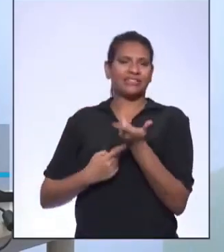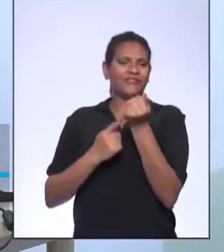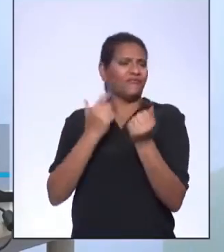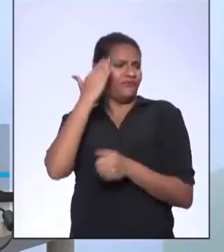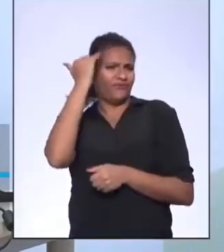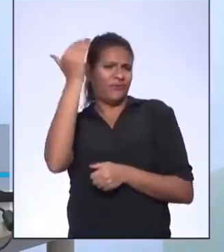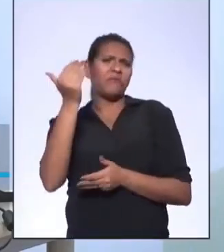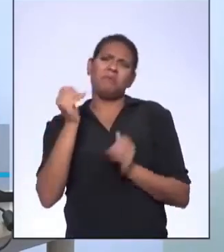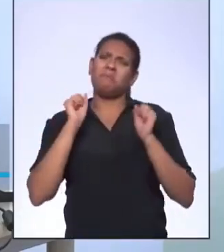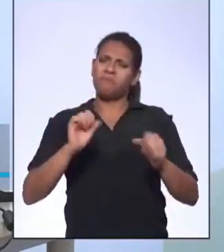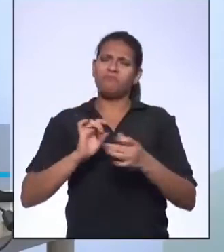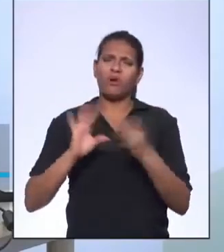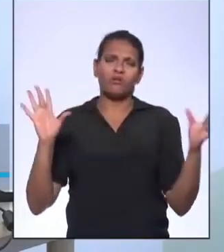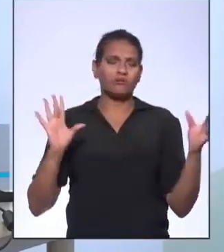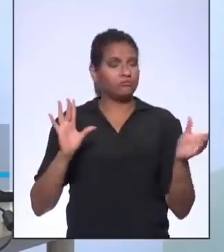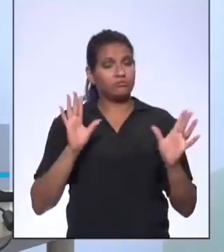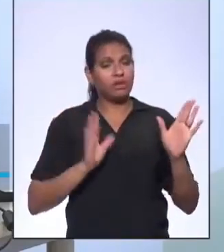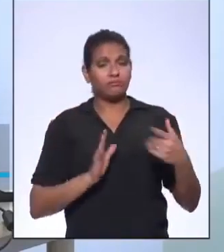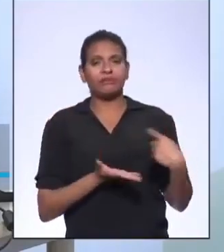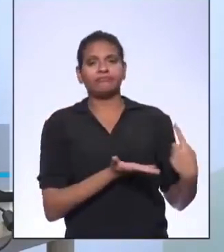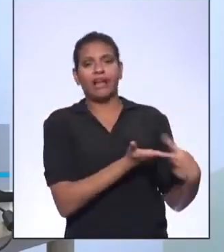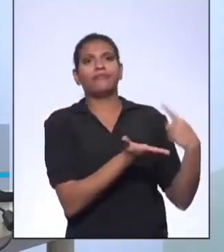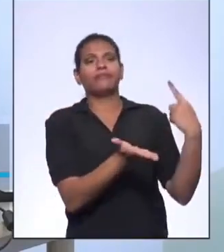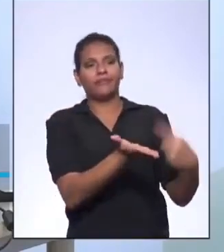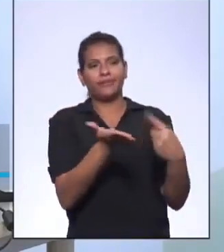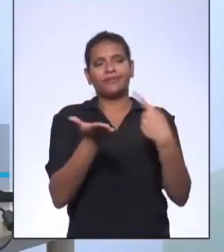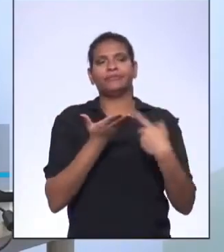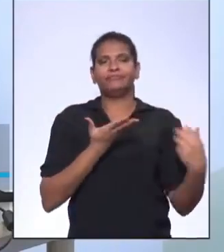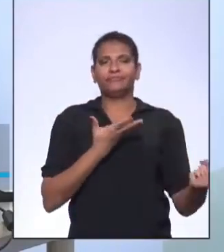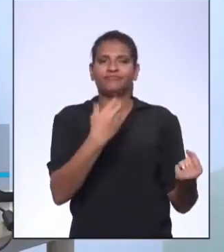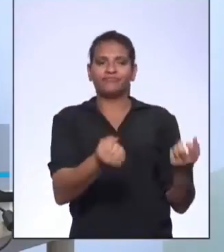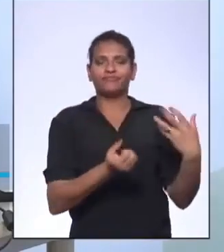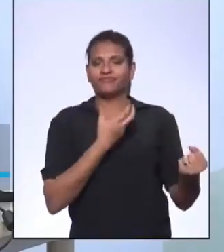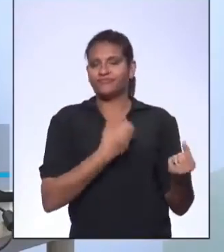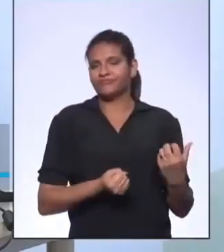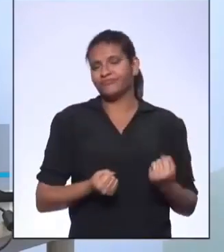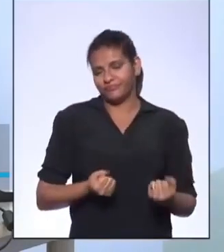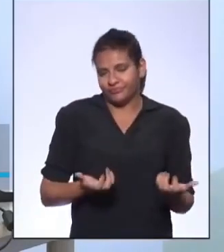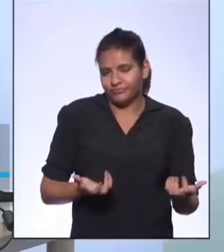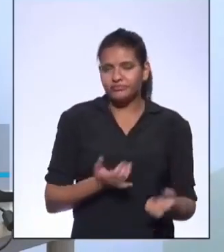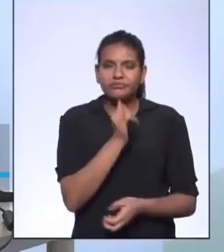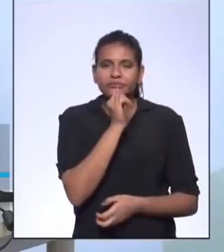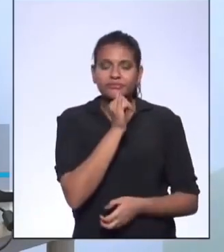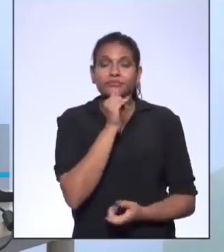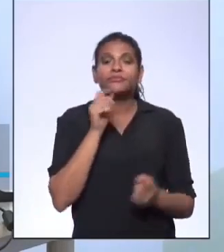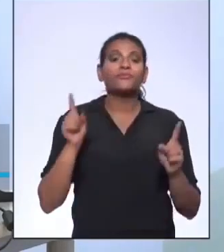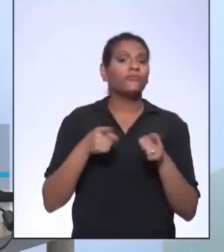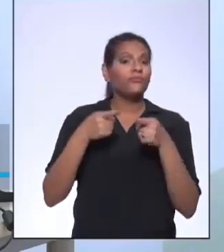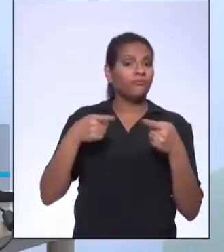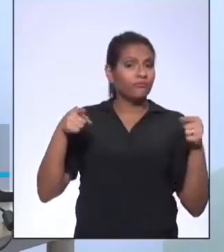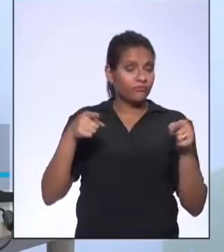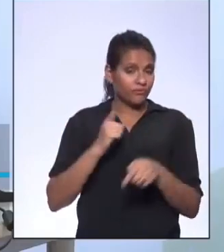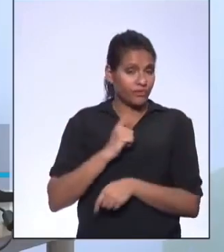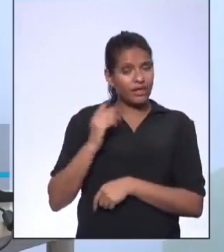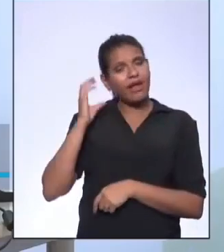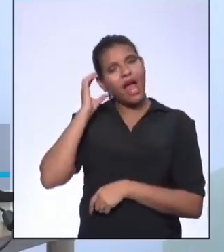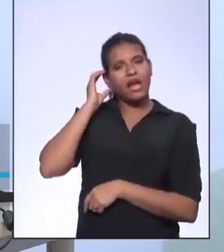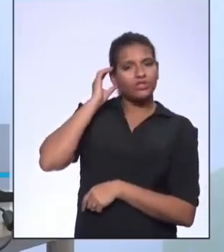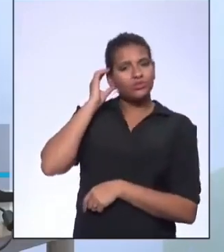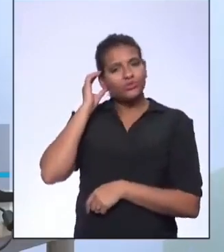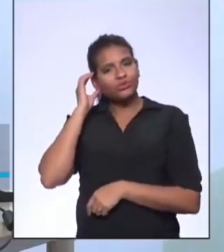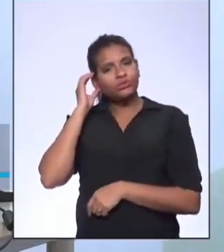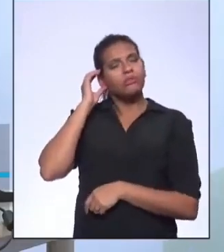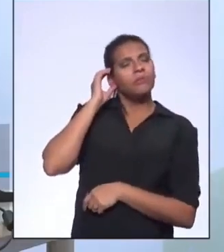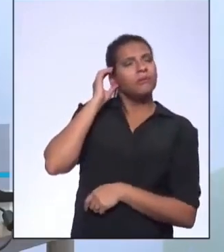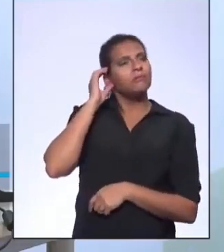né? A gente está dando exemplo de música, mas isso se estende a outras coisas. Mas, por exemplo, música. Normalmente, na rádio, tem um tempo meio estabelecido, tipo